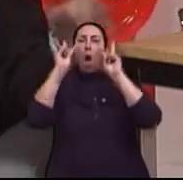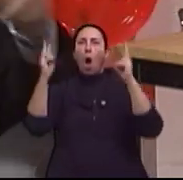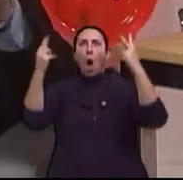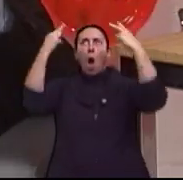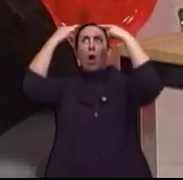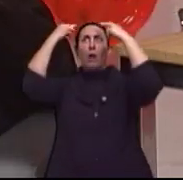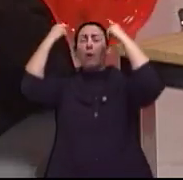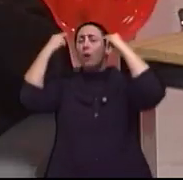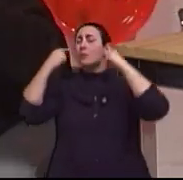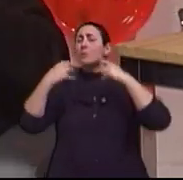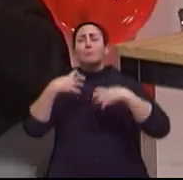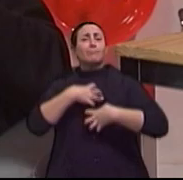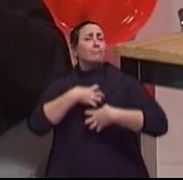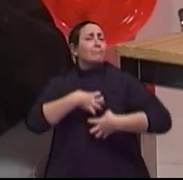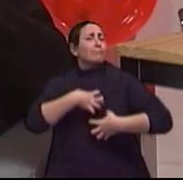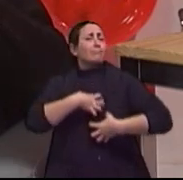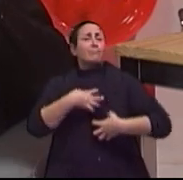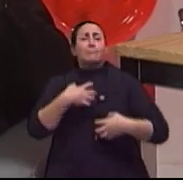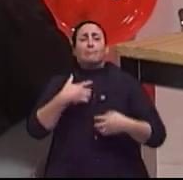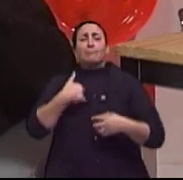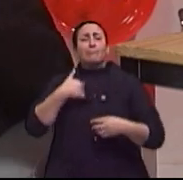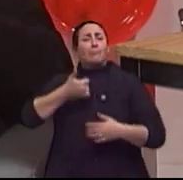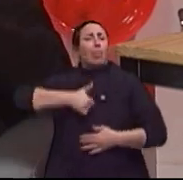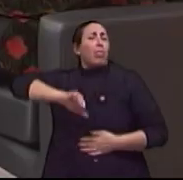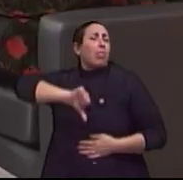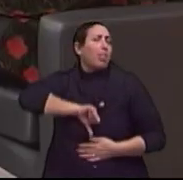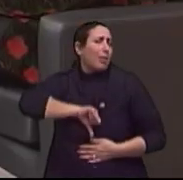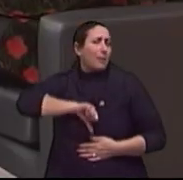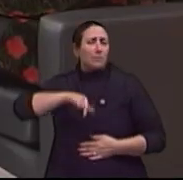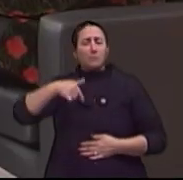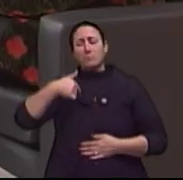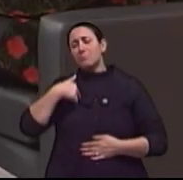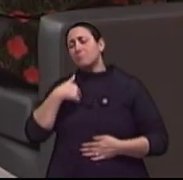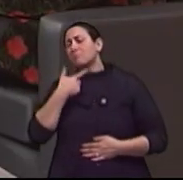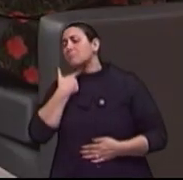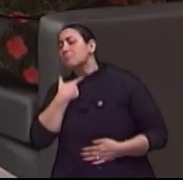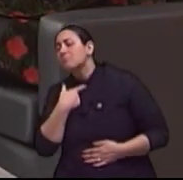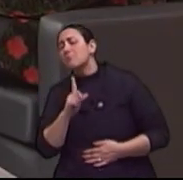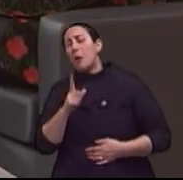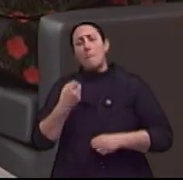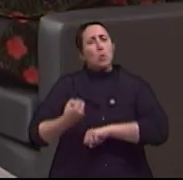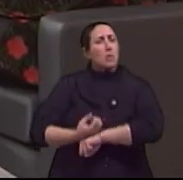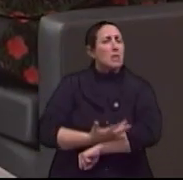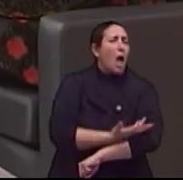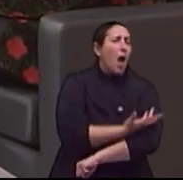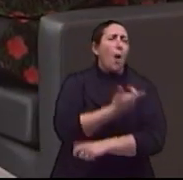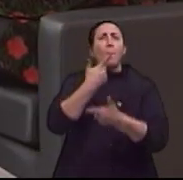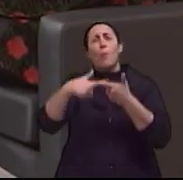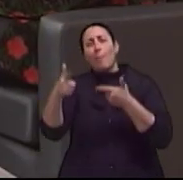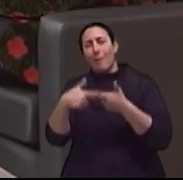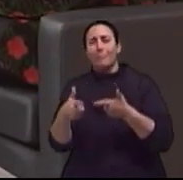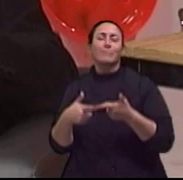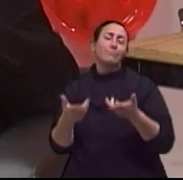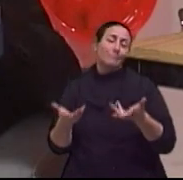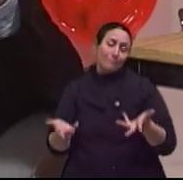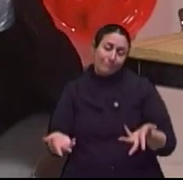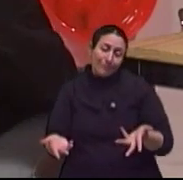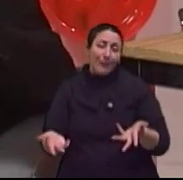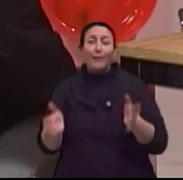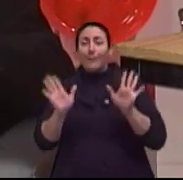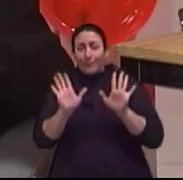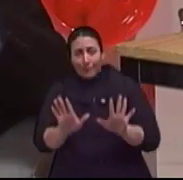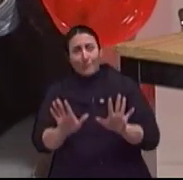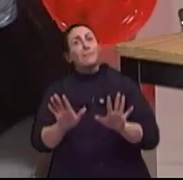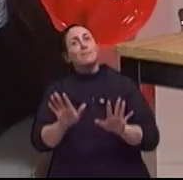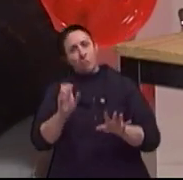sofrem se sente diminuído diuo sua autoestima não tem nada a ver né bom importante é ser